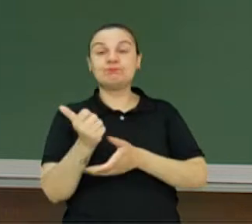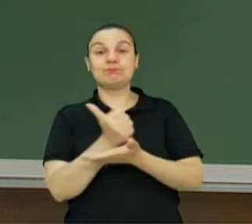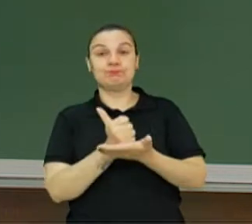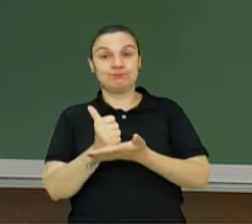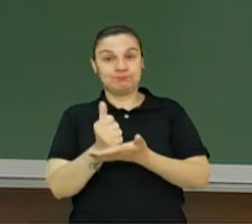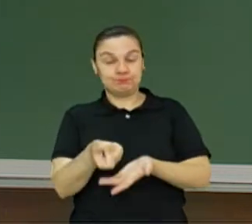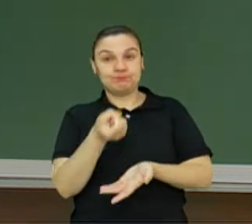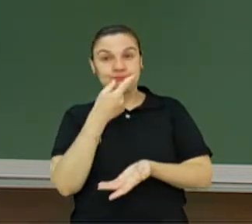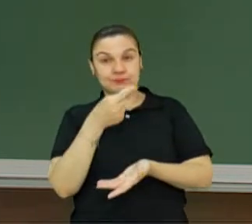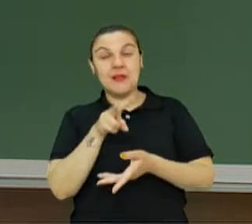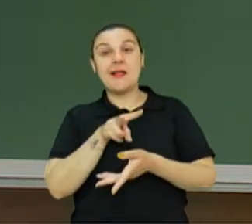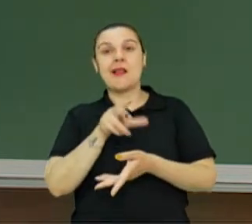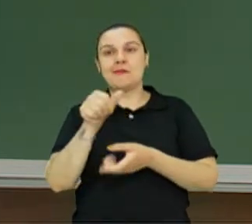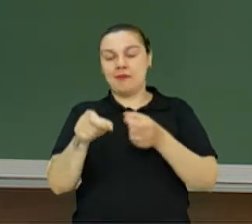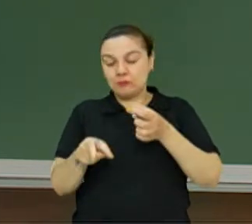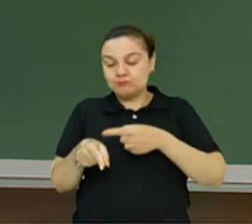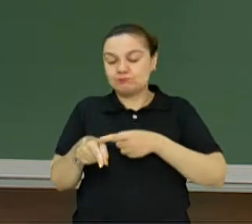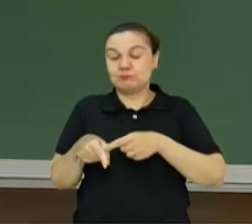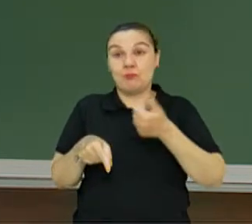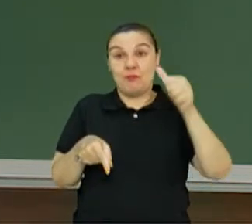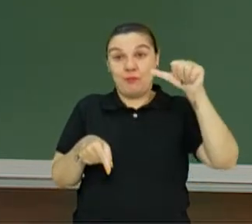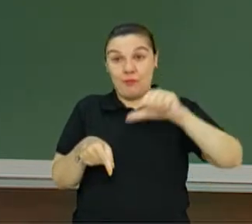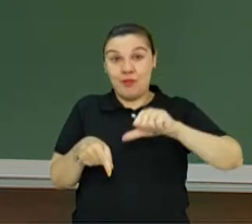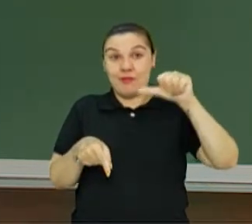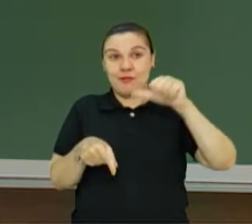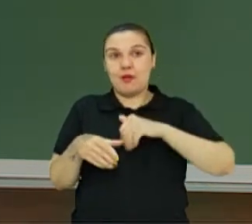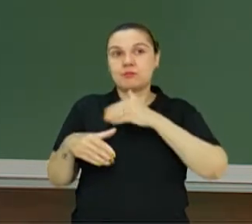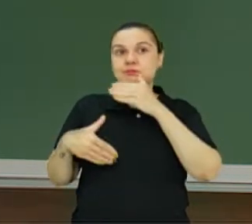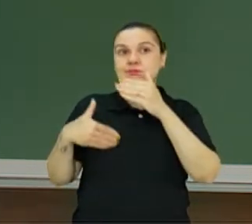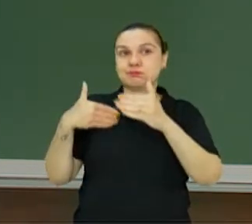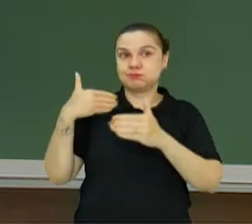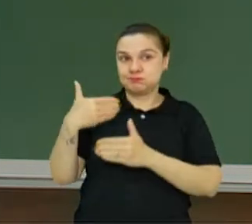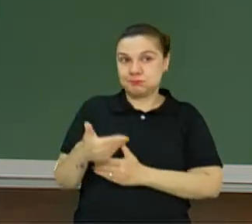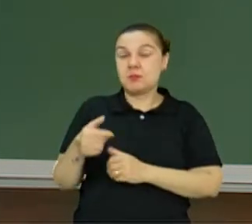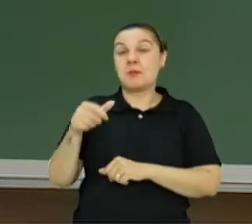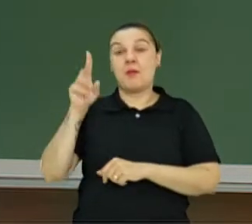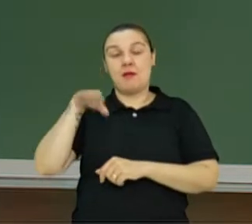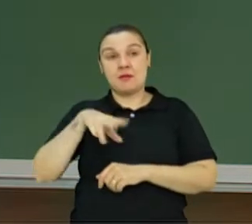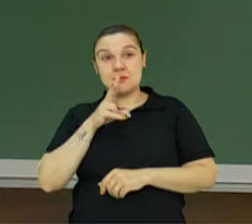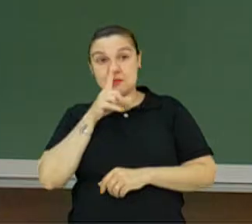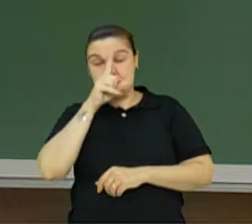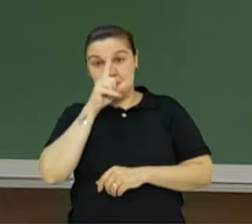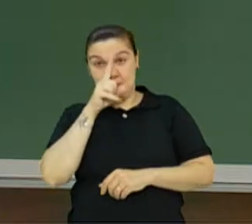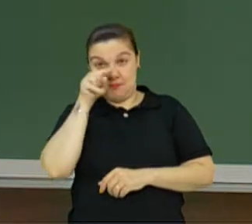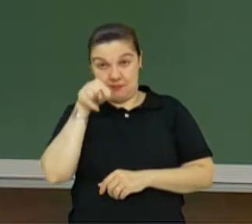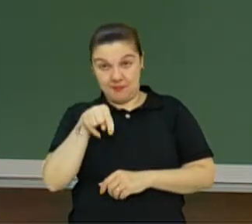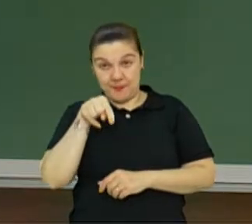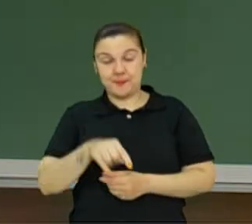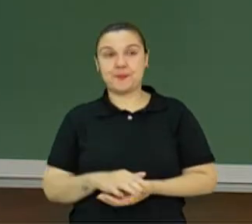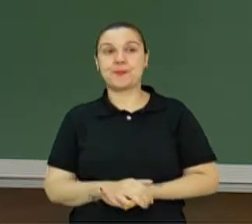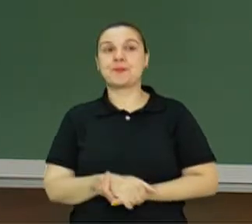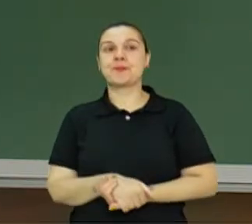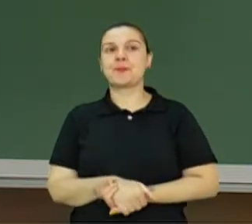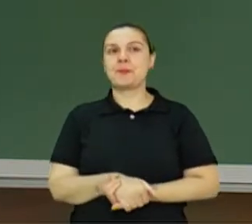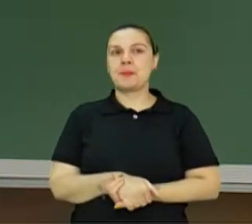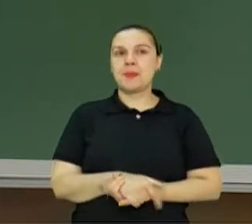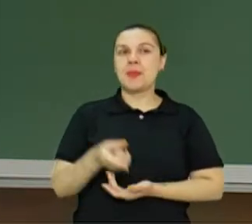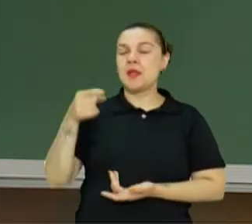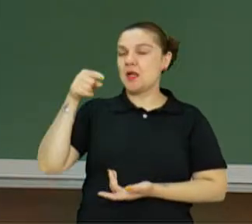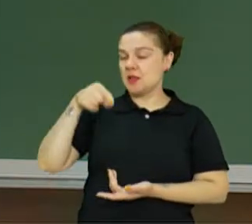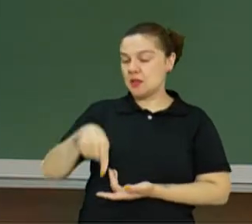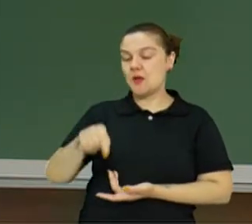essas lesões, elas vão piorando, vão evoluindo para quadros mais graves da doença. Então, no caso